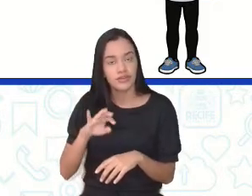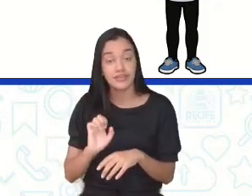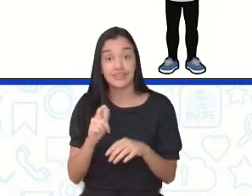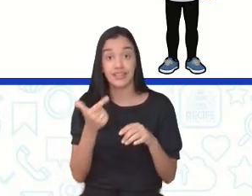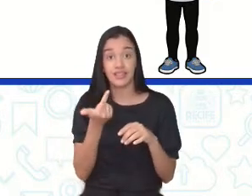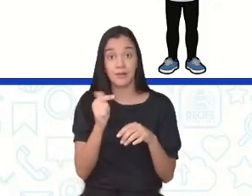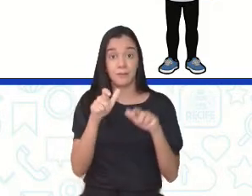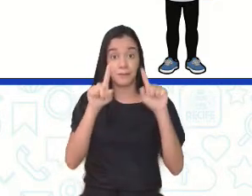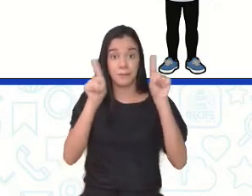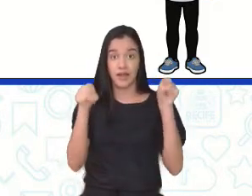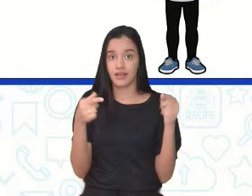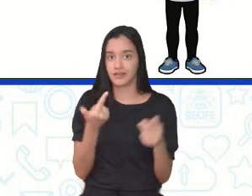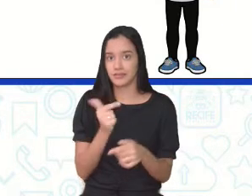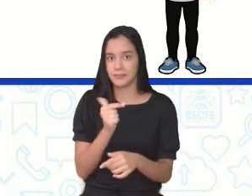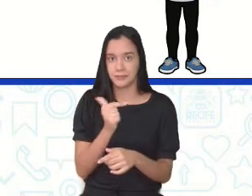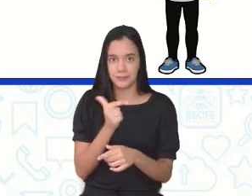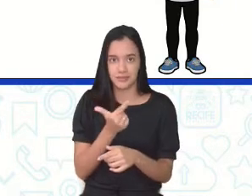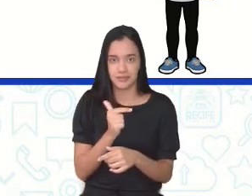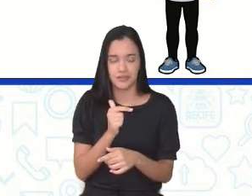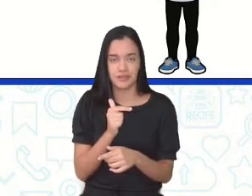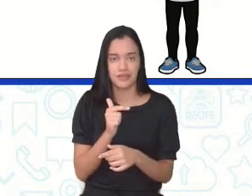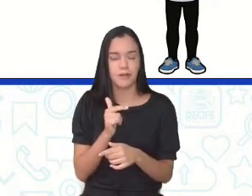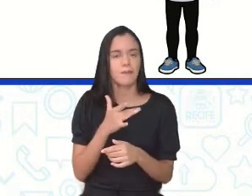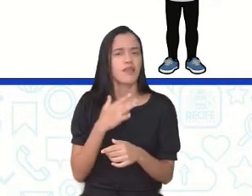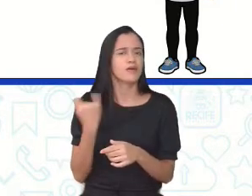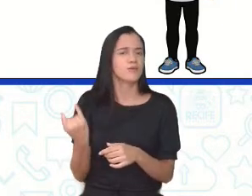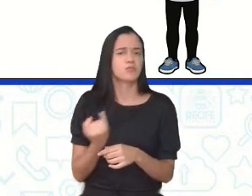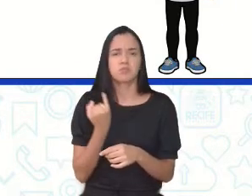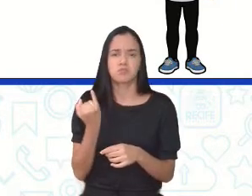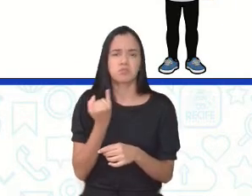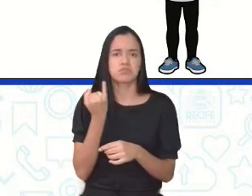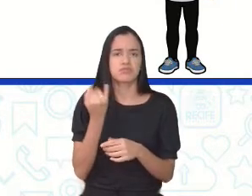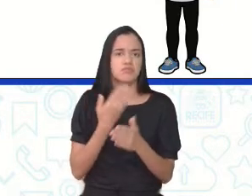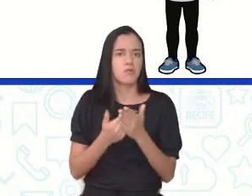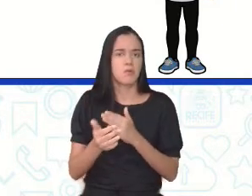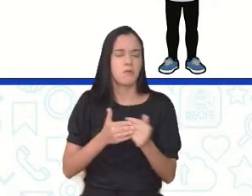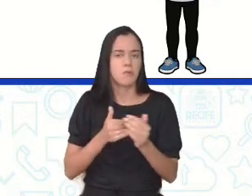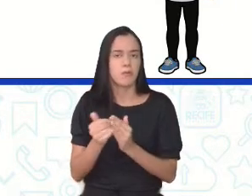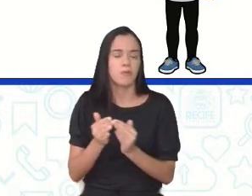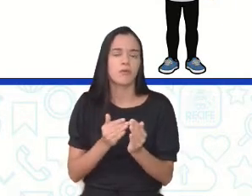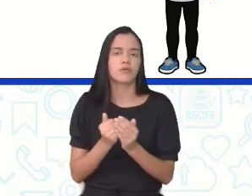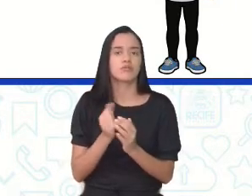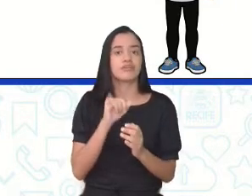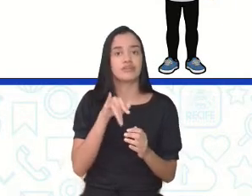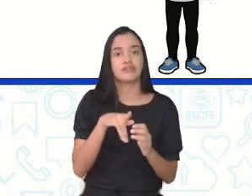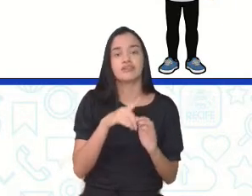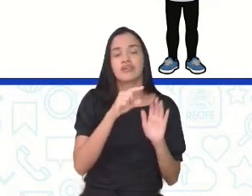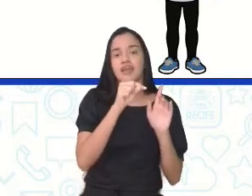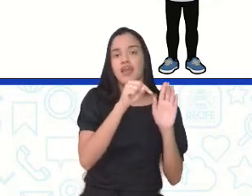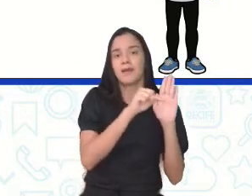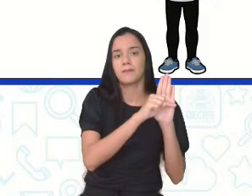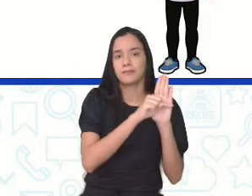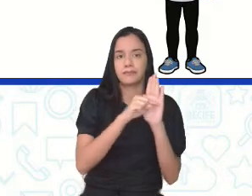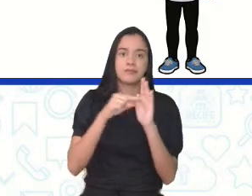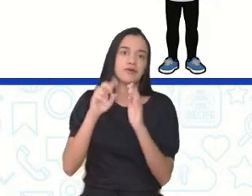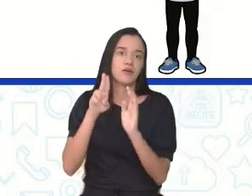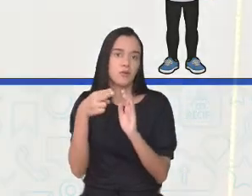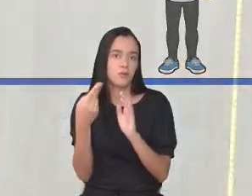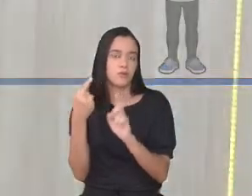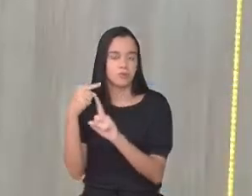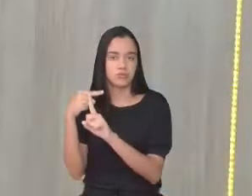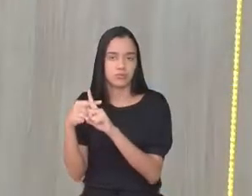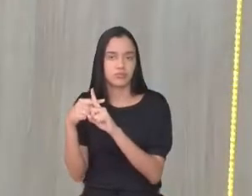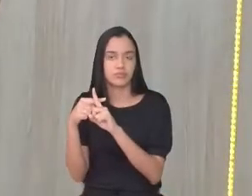aí a gente viu que sem os parênteses, não importa se o expoente é par ou ímpar, o resultado dele é negativo, certo?